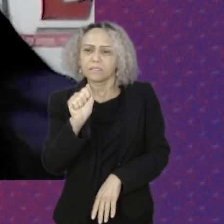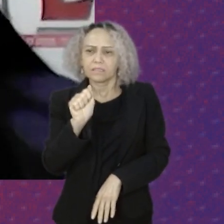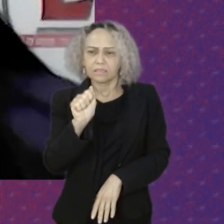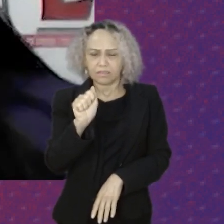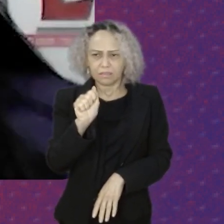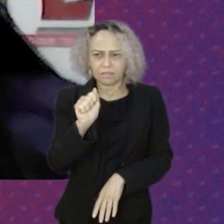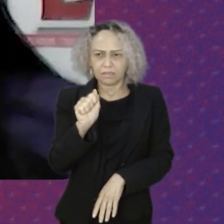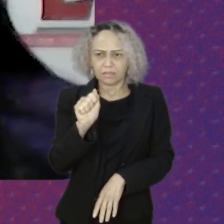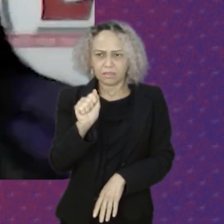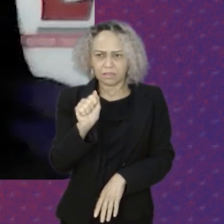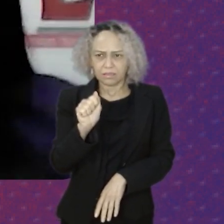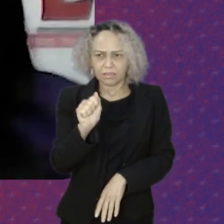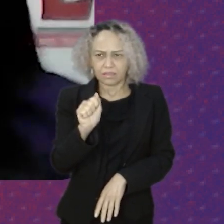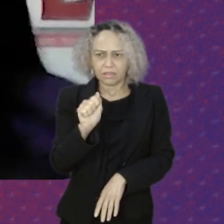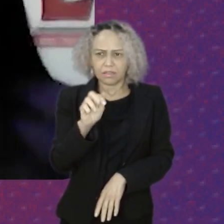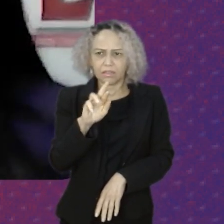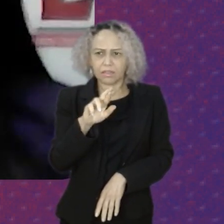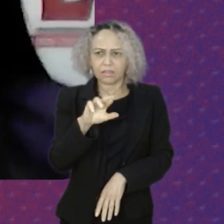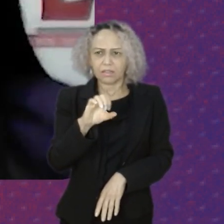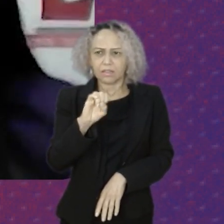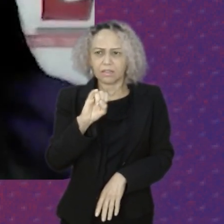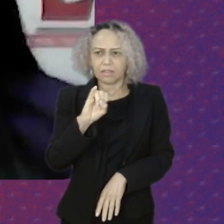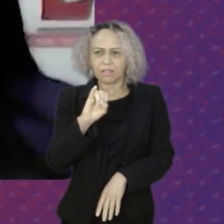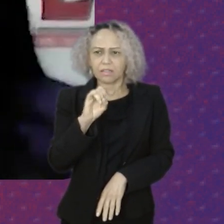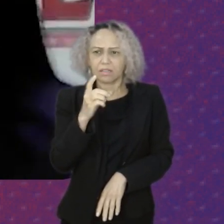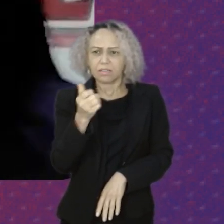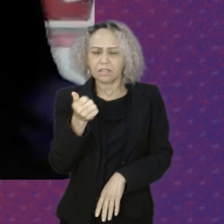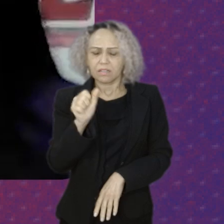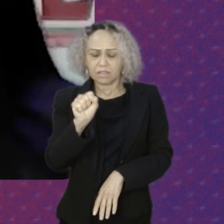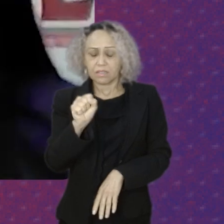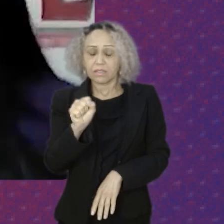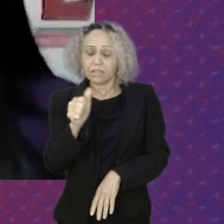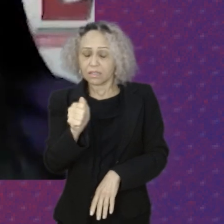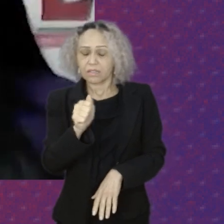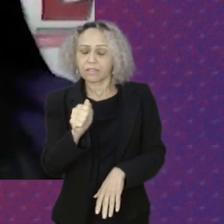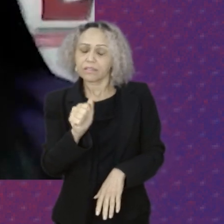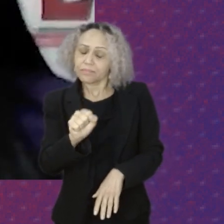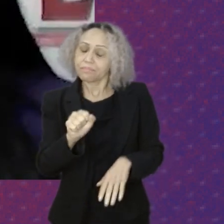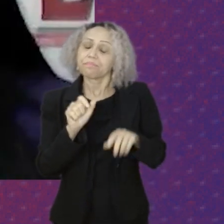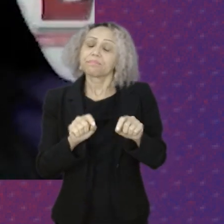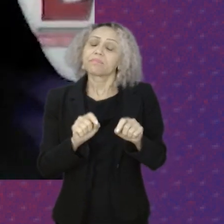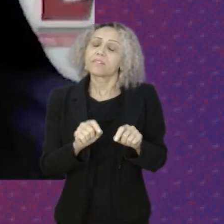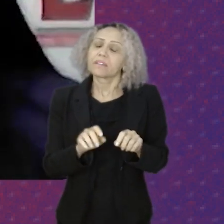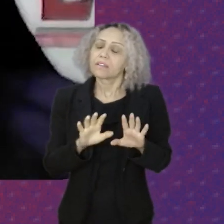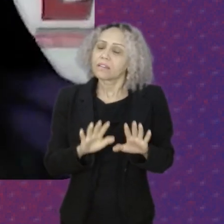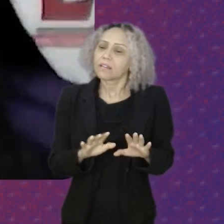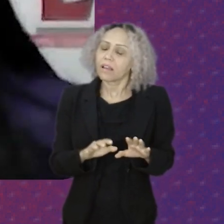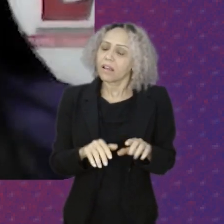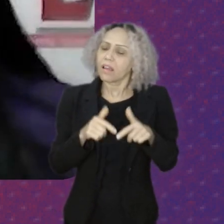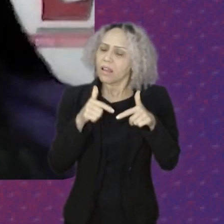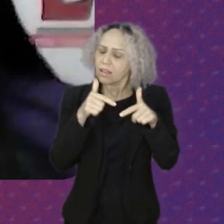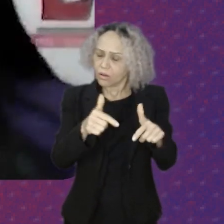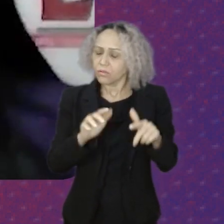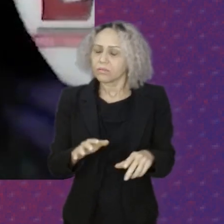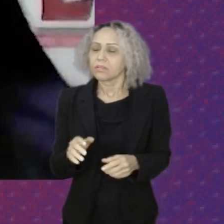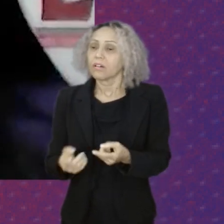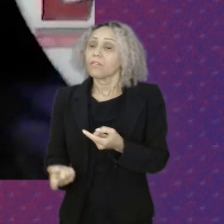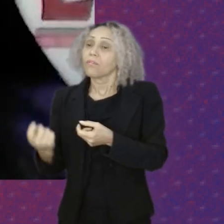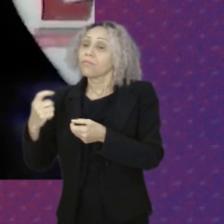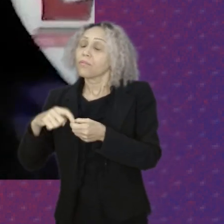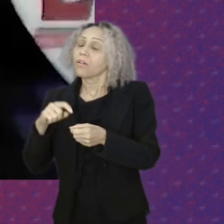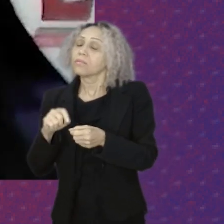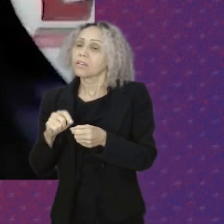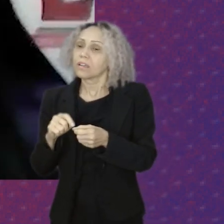marcha está pautando a volta do PRONERA, que é o Programa Nacional da Educação na Reforma Agrária, recurso para